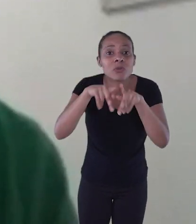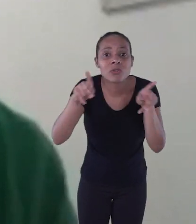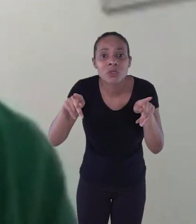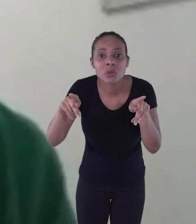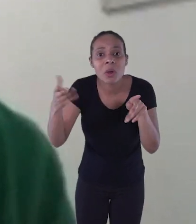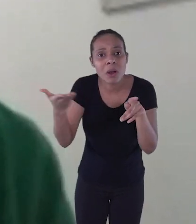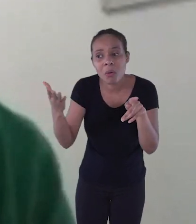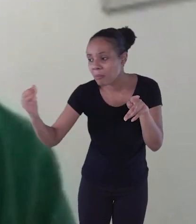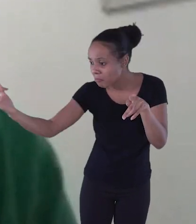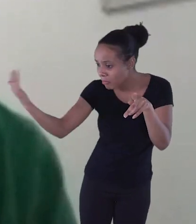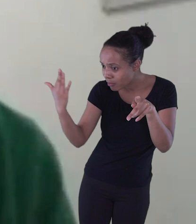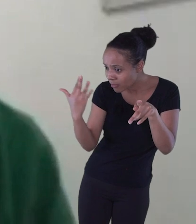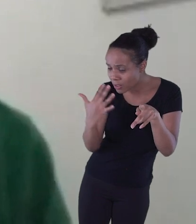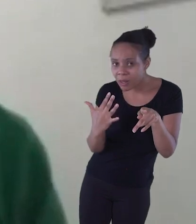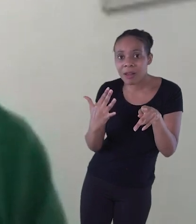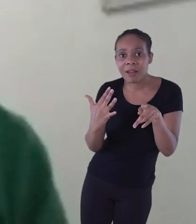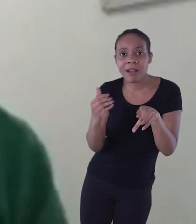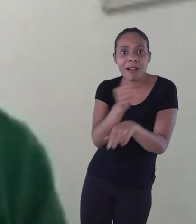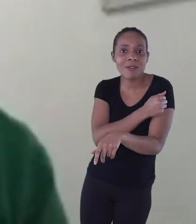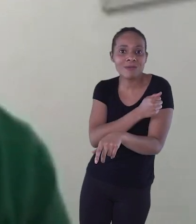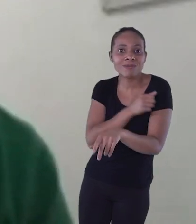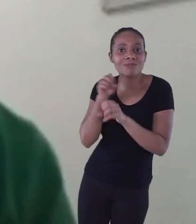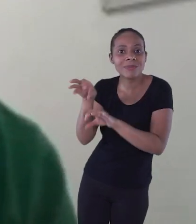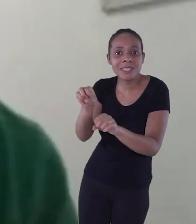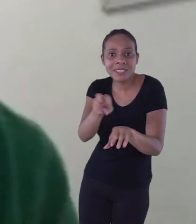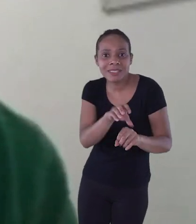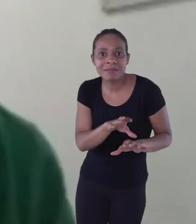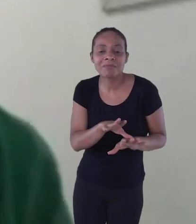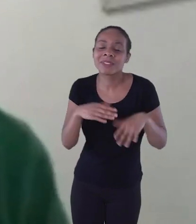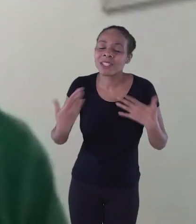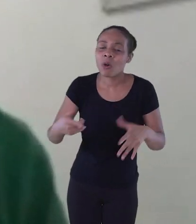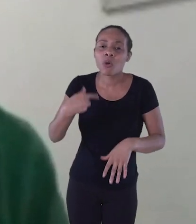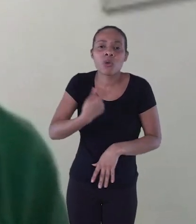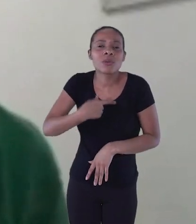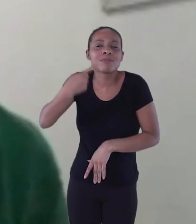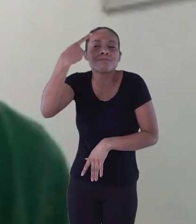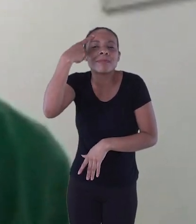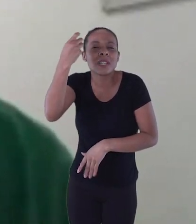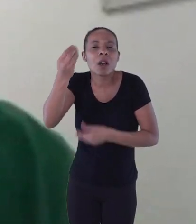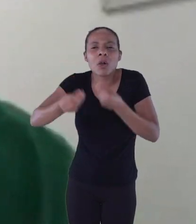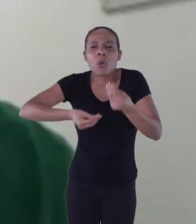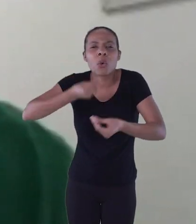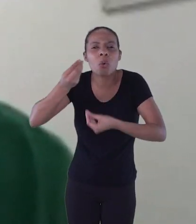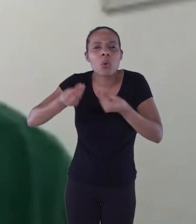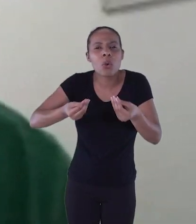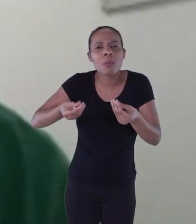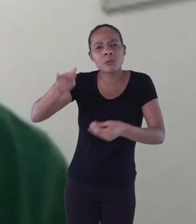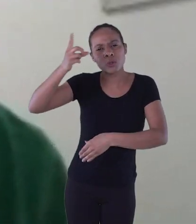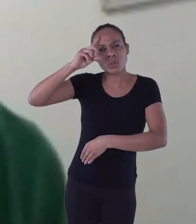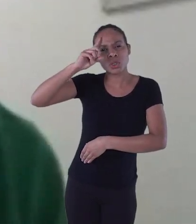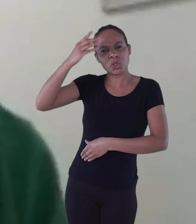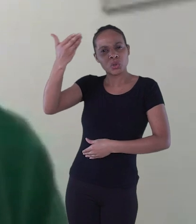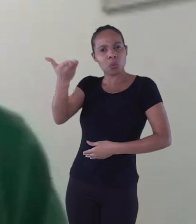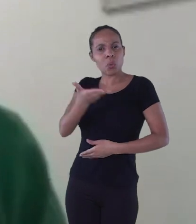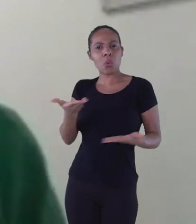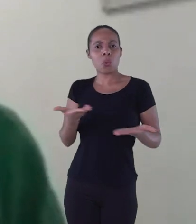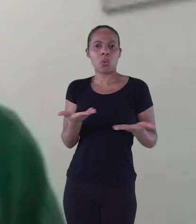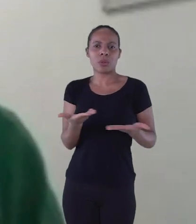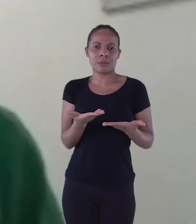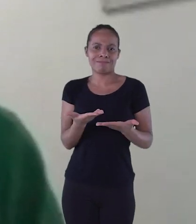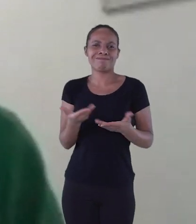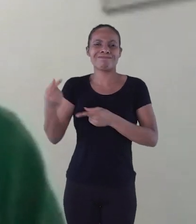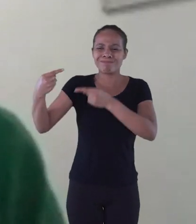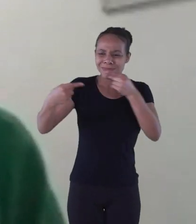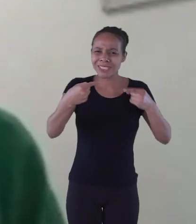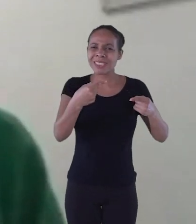enciclopédia. Então, ajuda a repensar esse cotidiano politizado, esse cotidiano de muita dor, né?